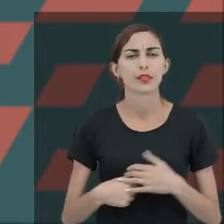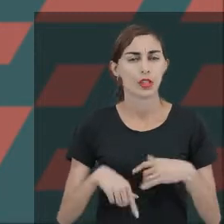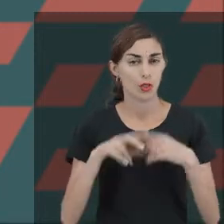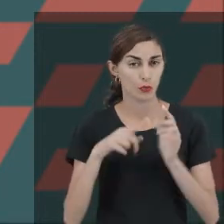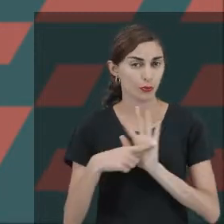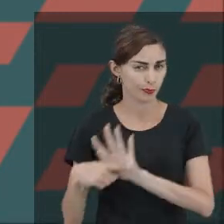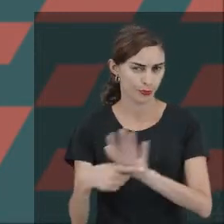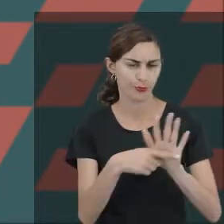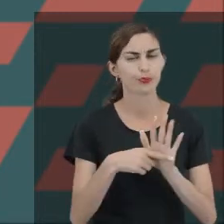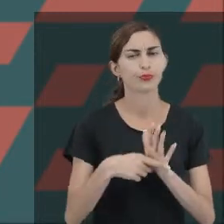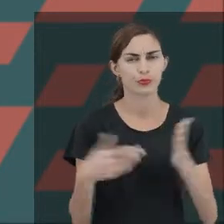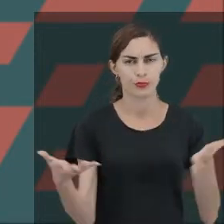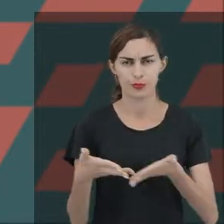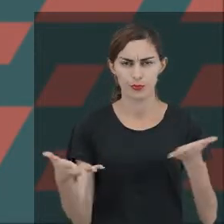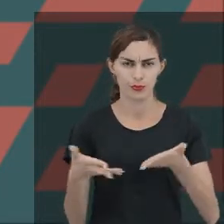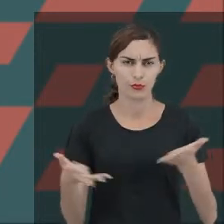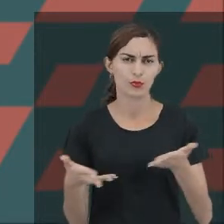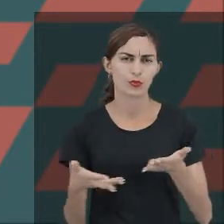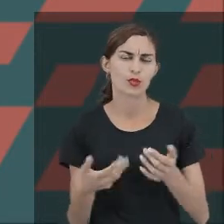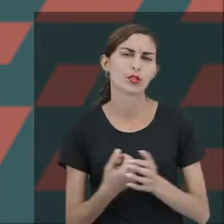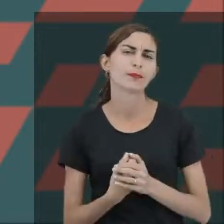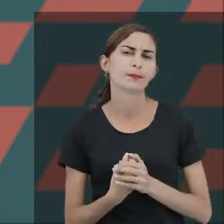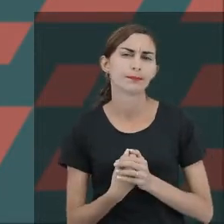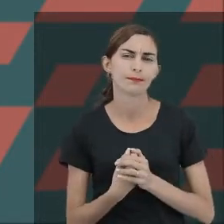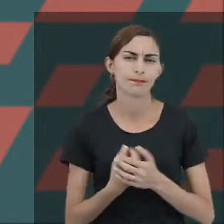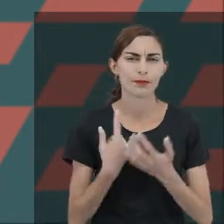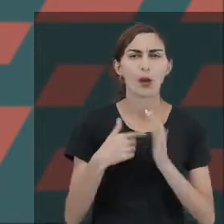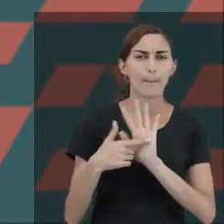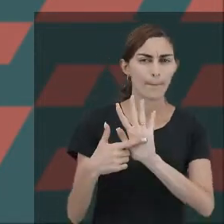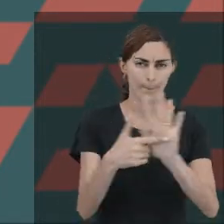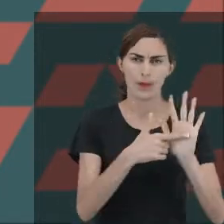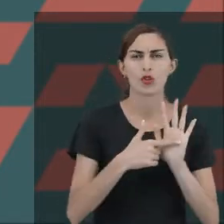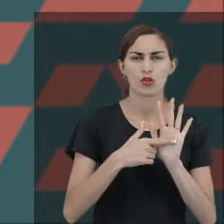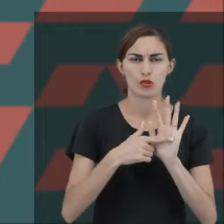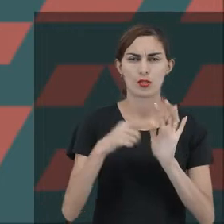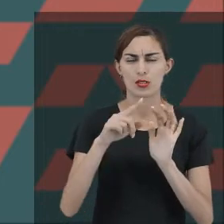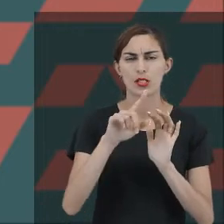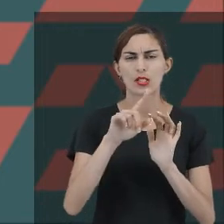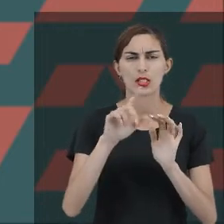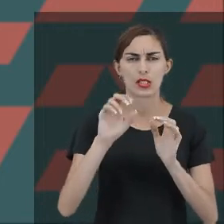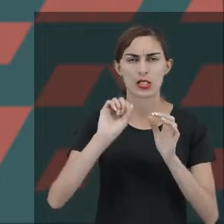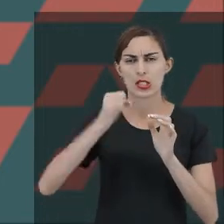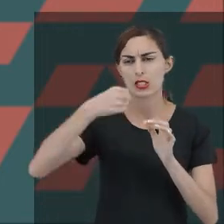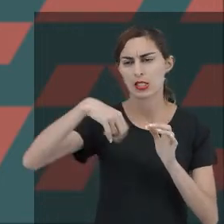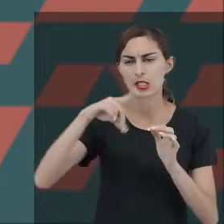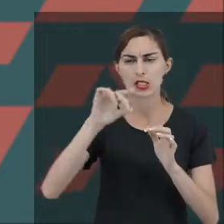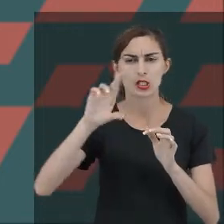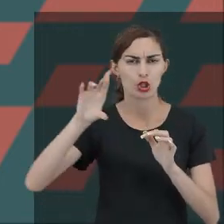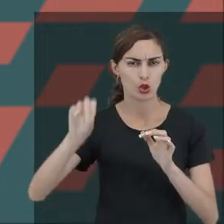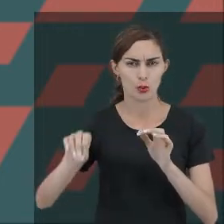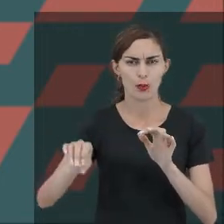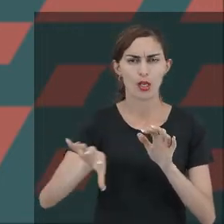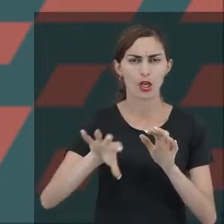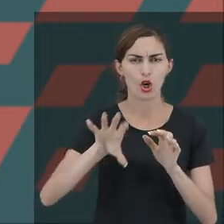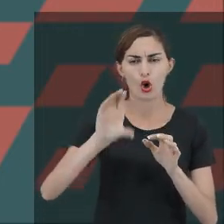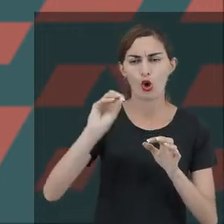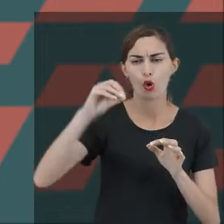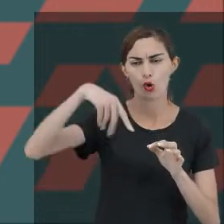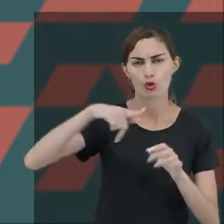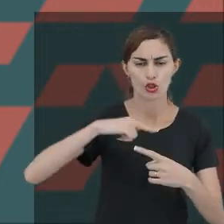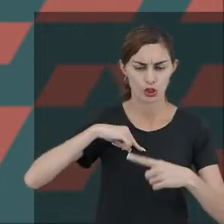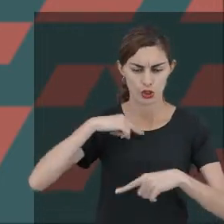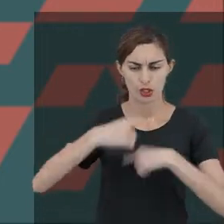Eu vim trazer para vocês hoje uma apresentação sobre a síndrome congênita da Zika. São diretrizes de